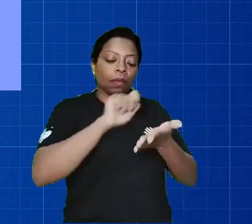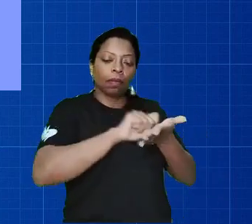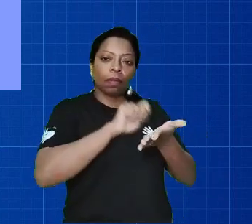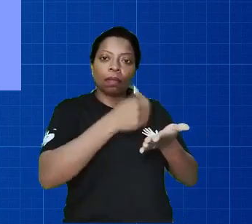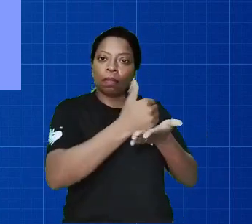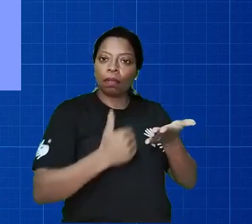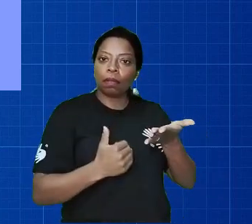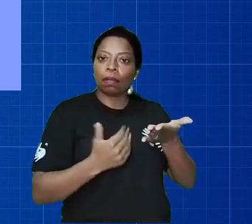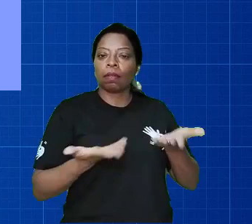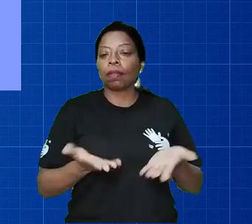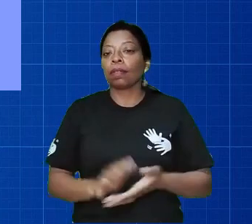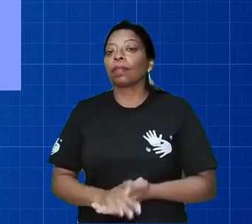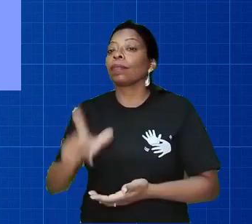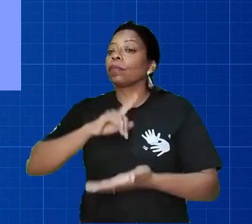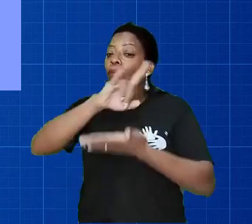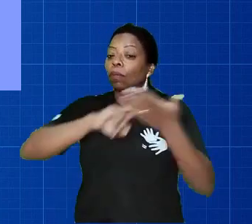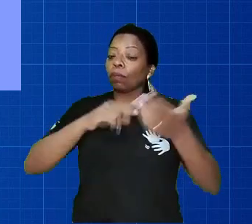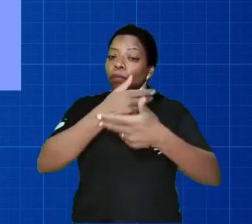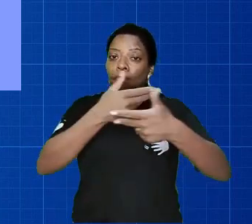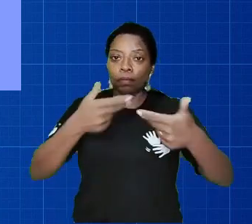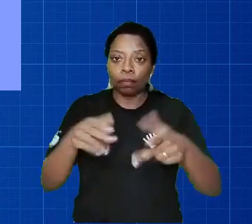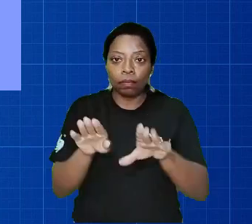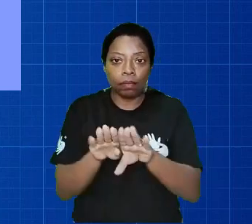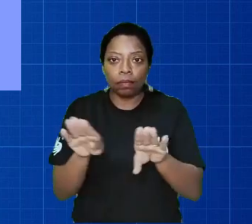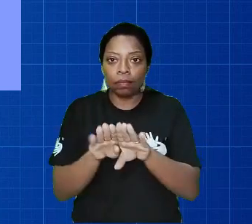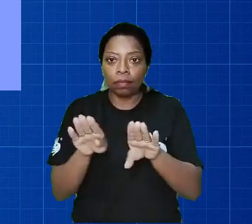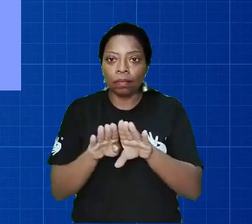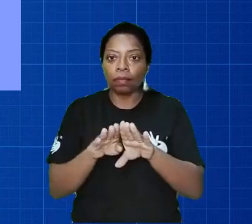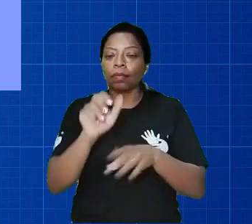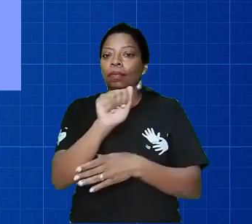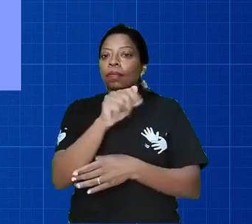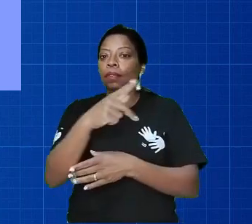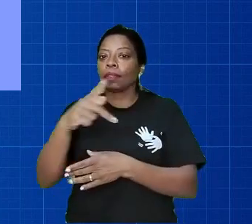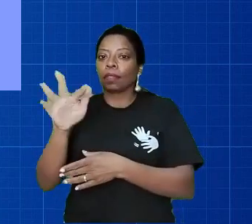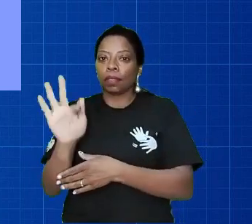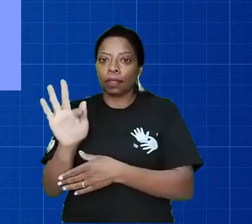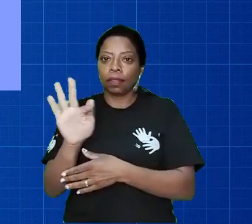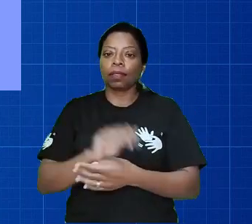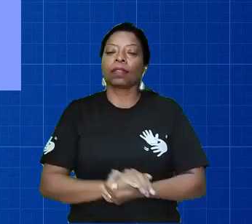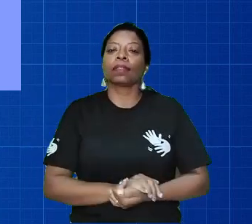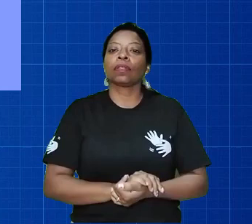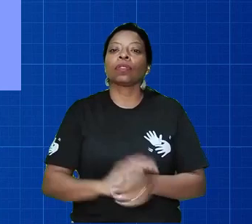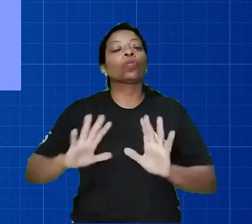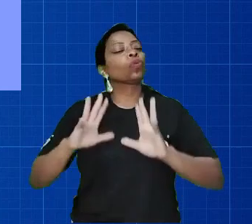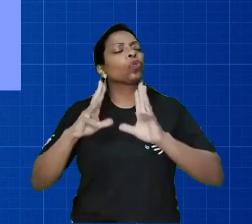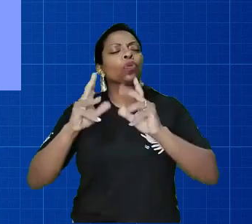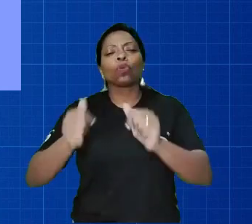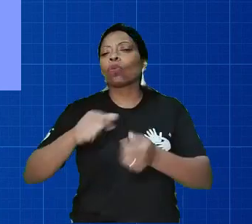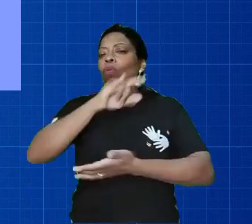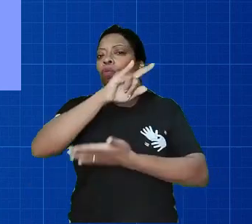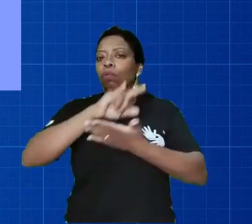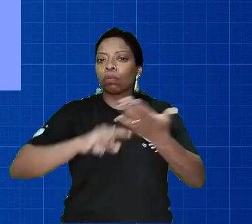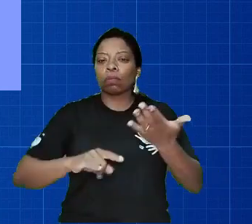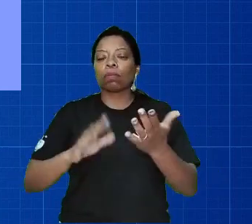Há outros documentos que fazem parte também da APPF. Todos os documentos,